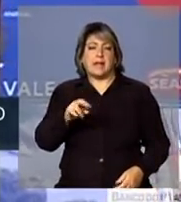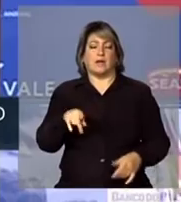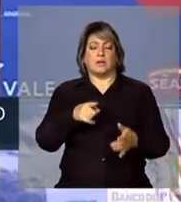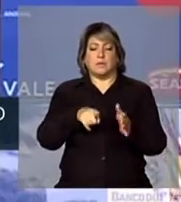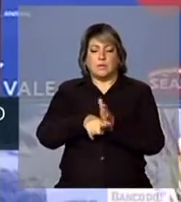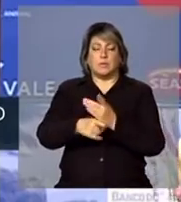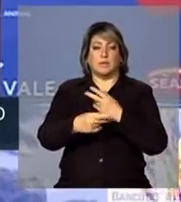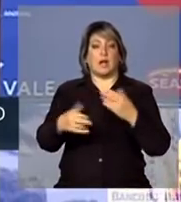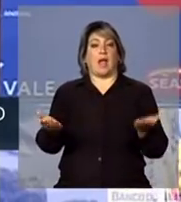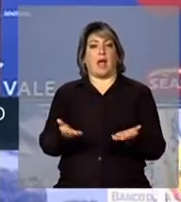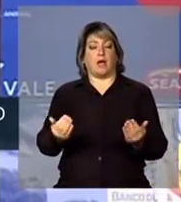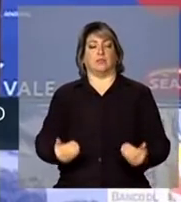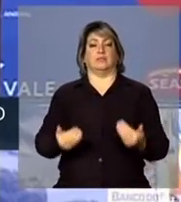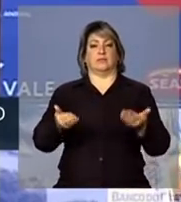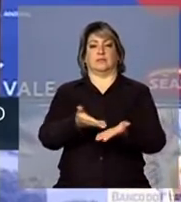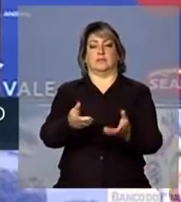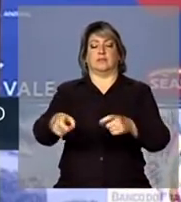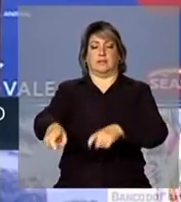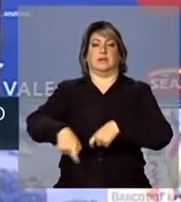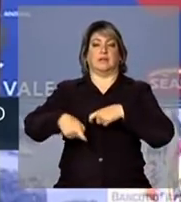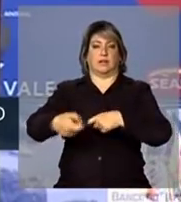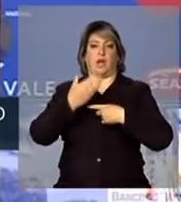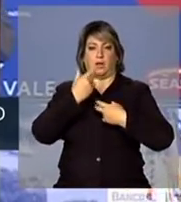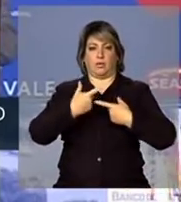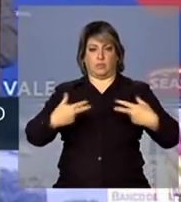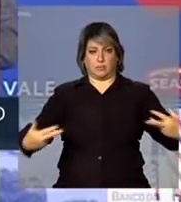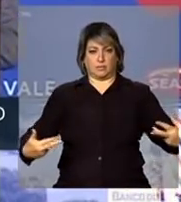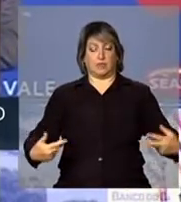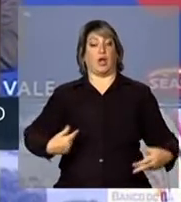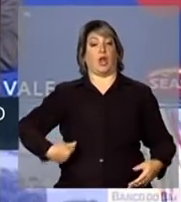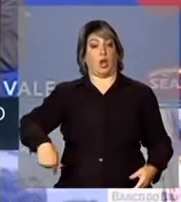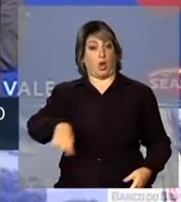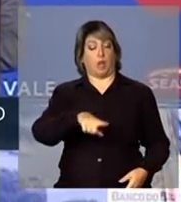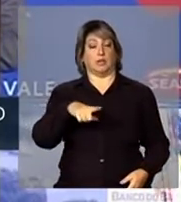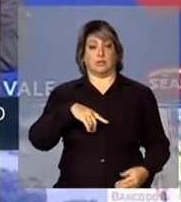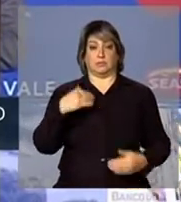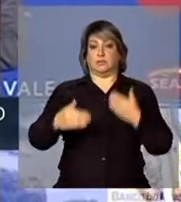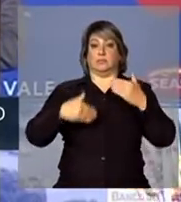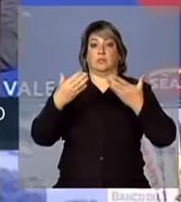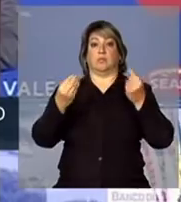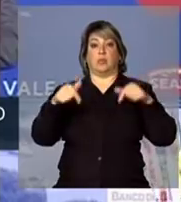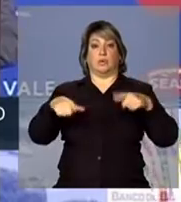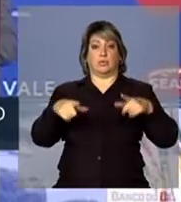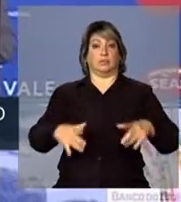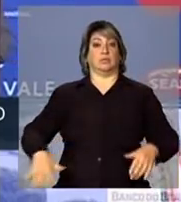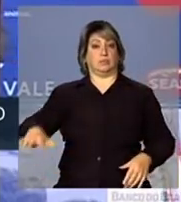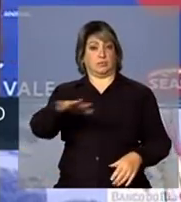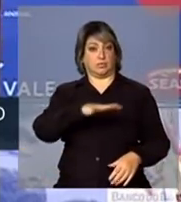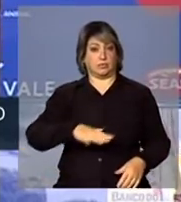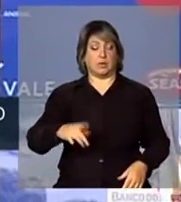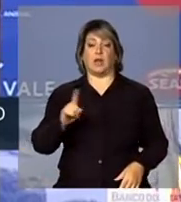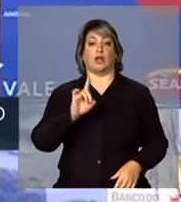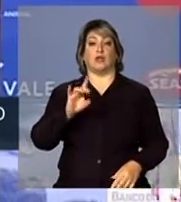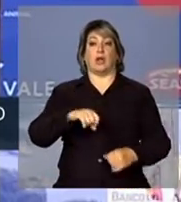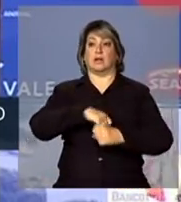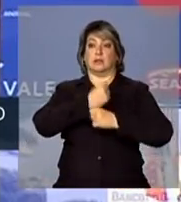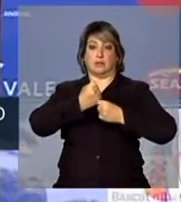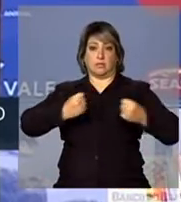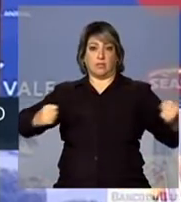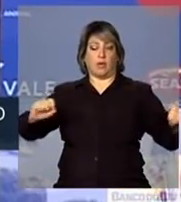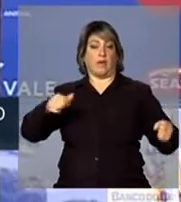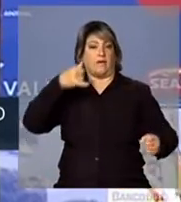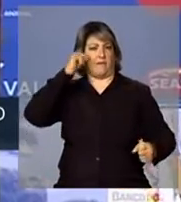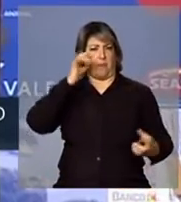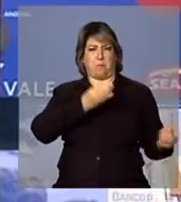com as questões relativas à agricultura. Somos um estado que se desenvolveu muito nesse setor, não só pelo tamanho do nosso